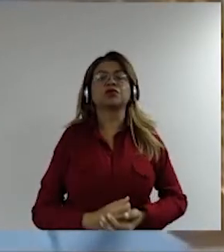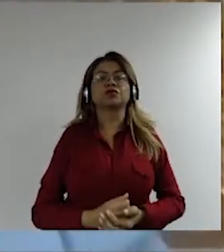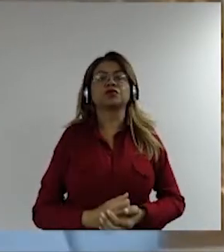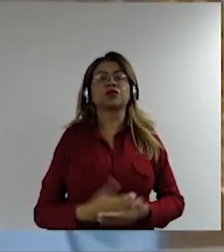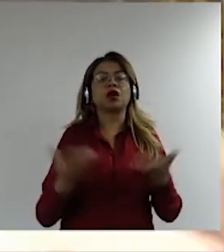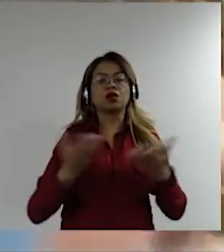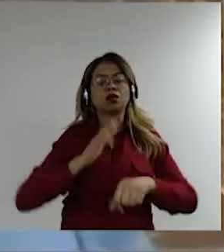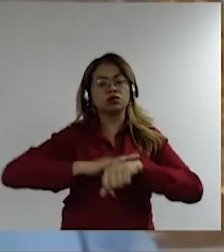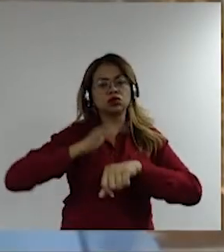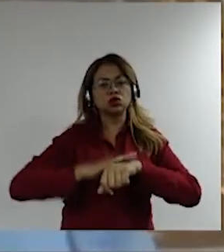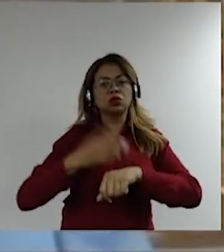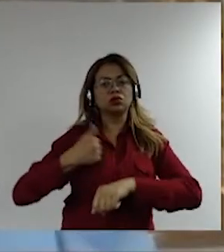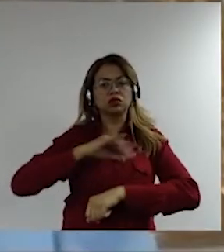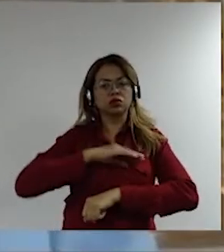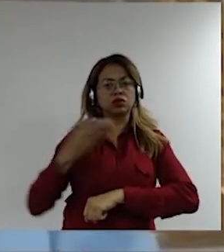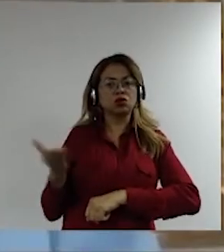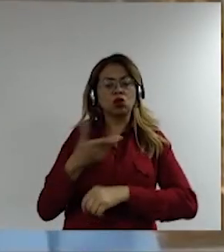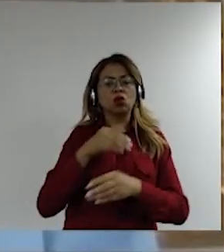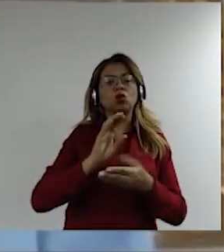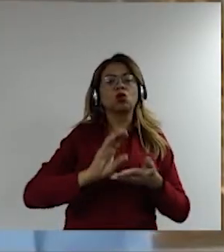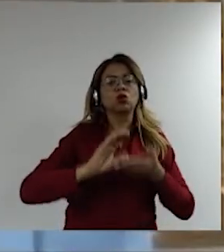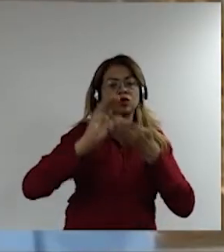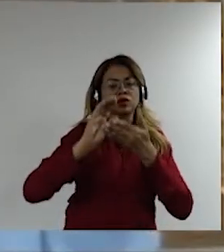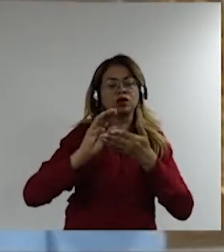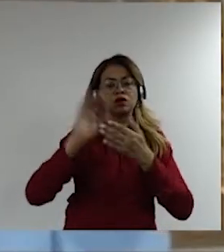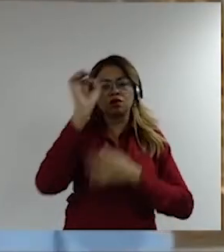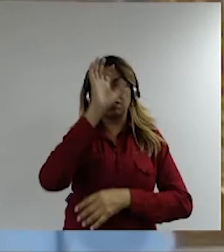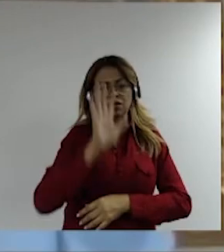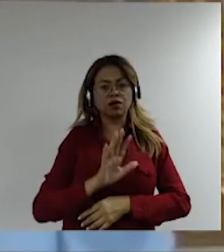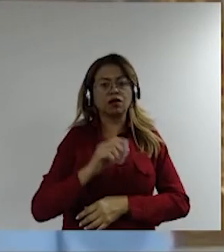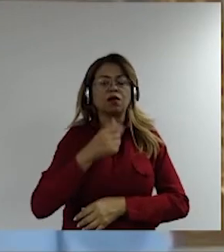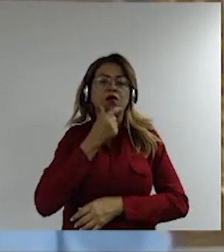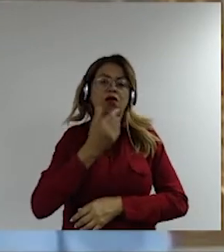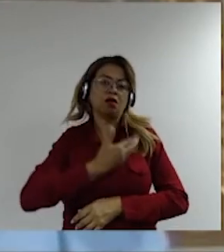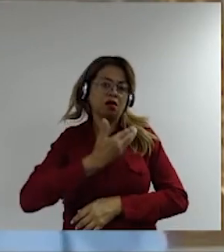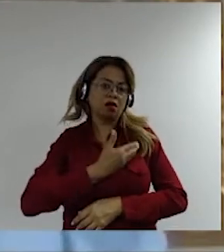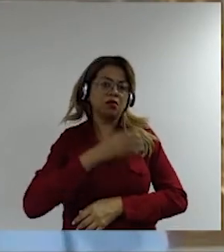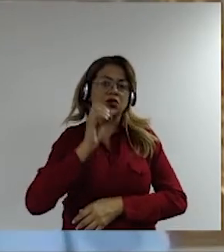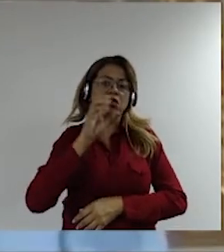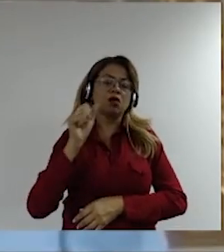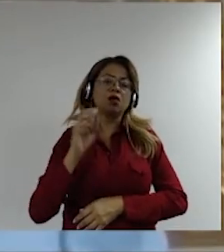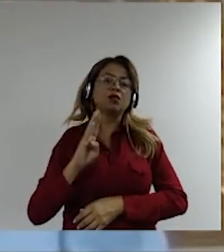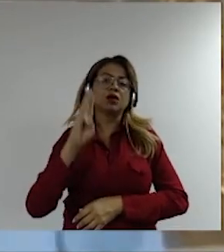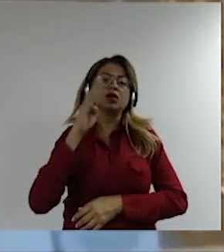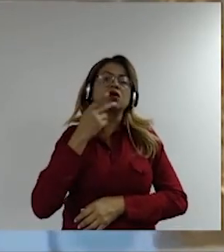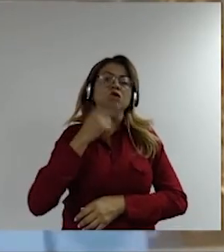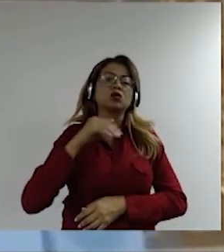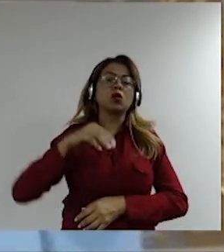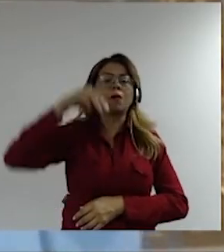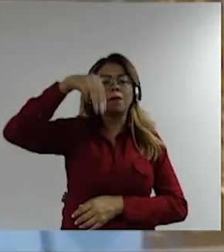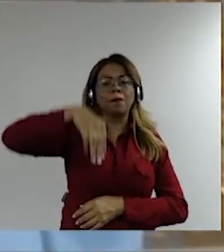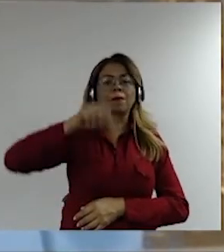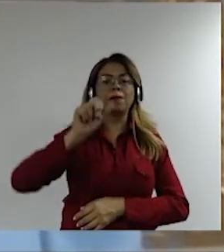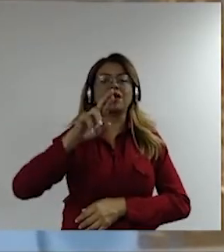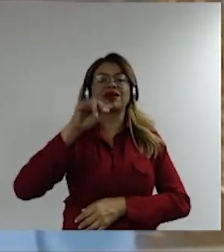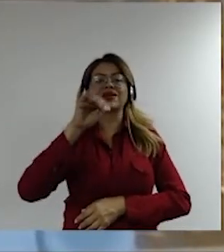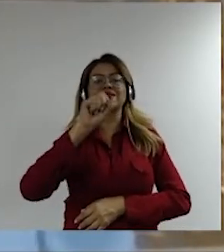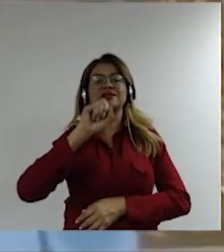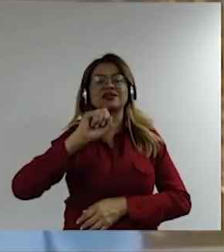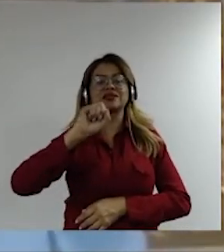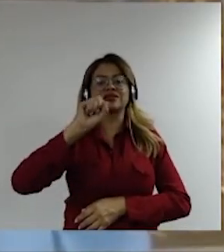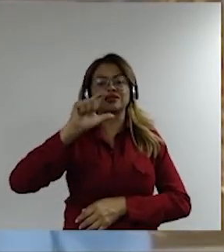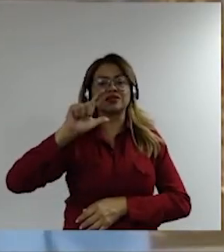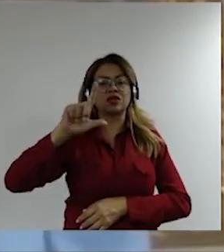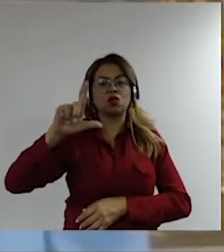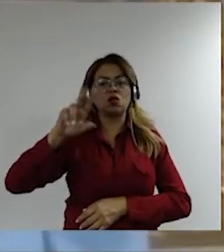para falar nosso querido conselheiro federal, amigo, conselheiro federal pela OAB, doutor Marisaldo Cortez, que é presidente da Comissão Nacional